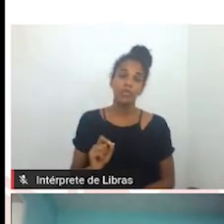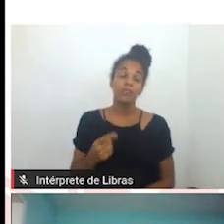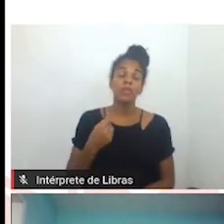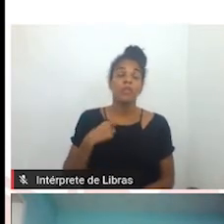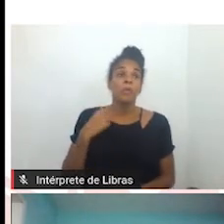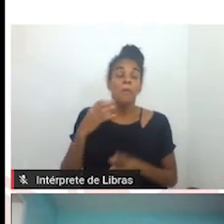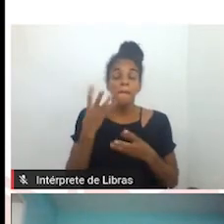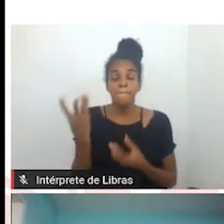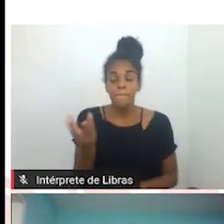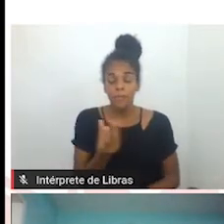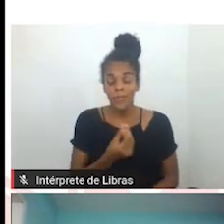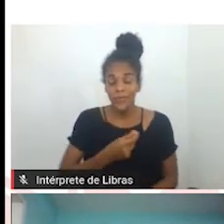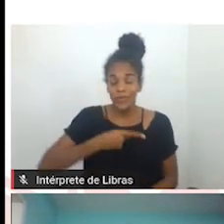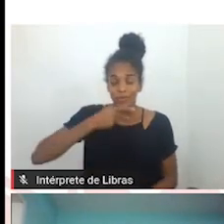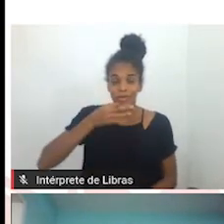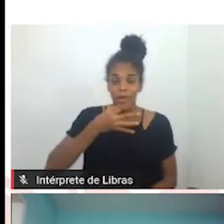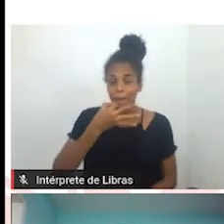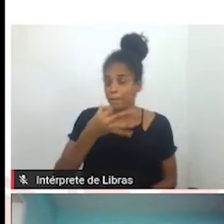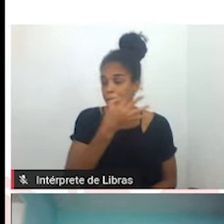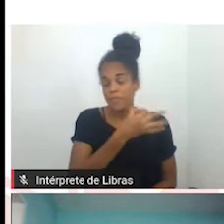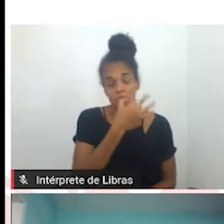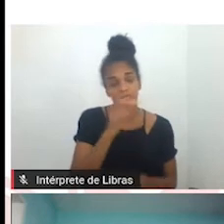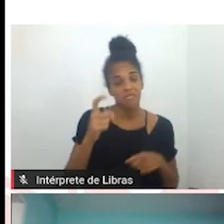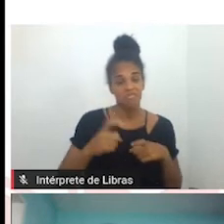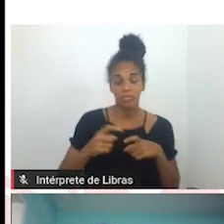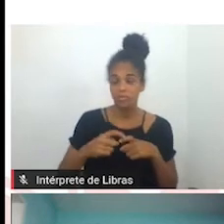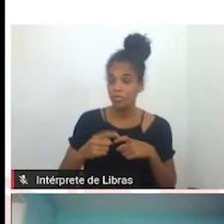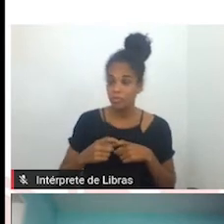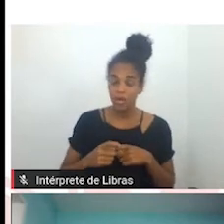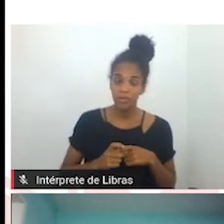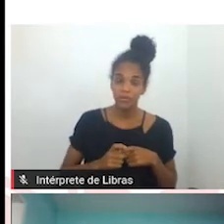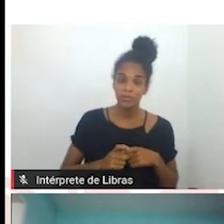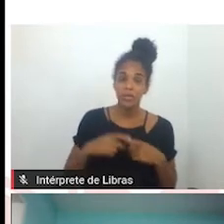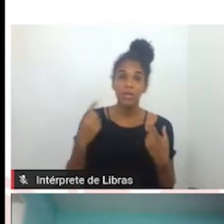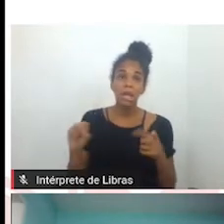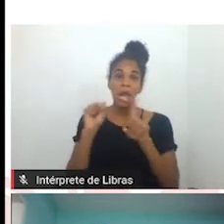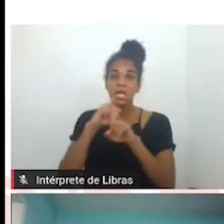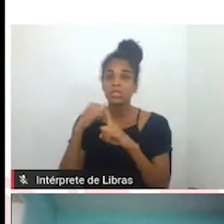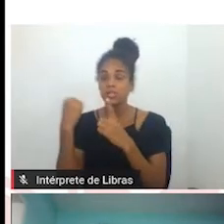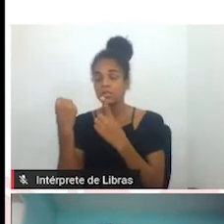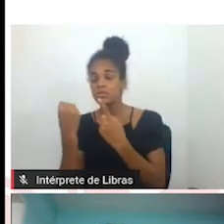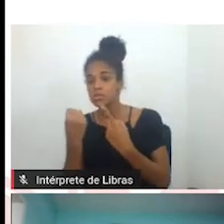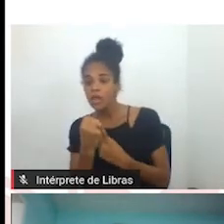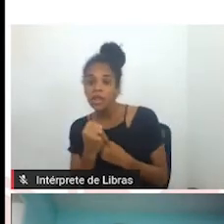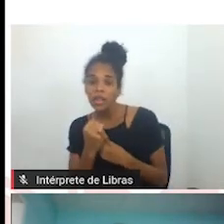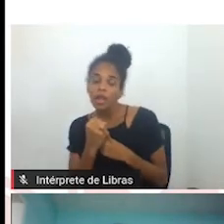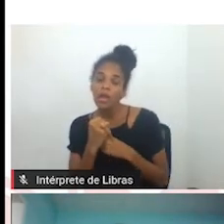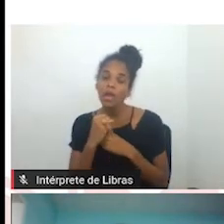estudo mostrando se devia ou não. E a Sociedade Brasileira de Cardiologia ainda se manifestando contra, eu